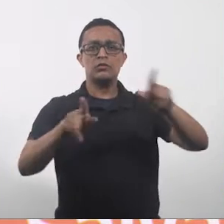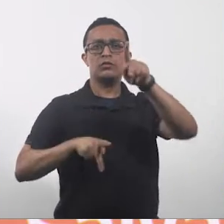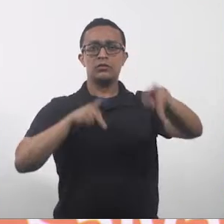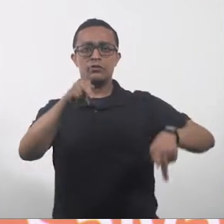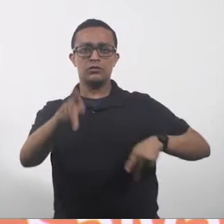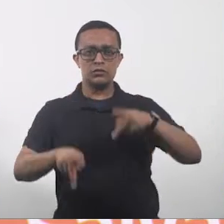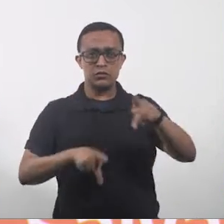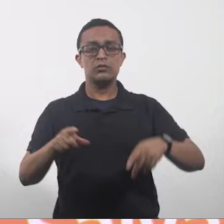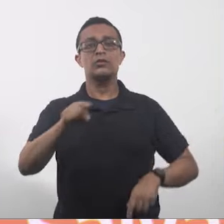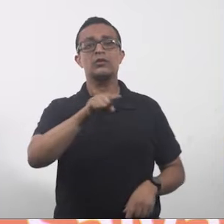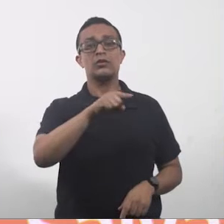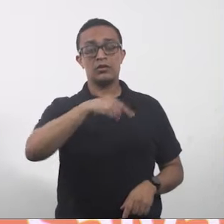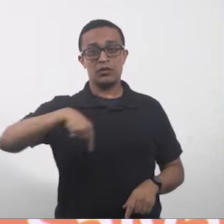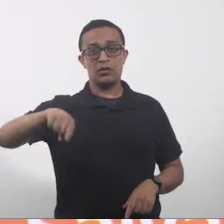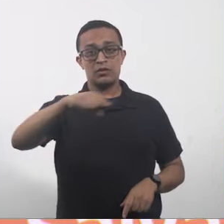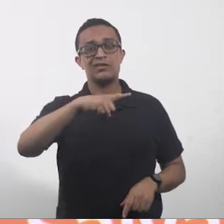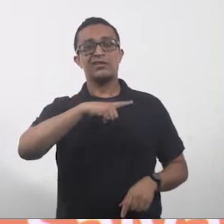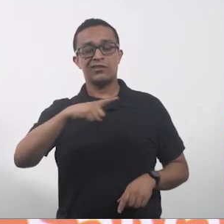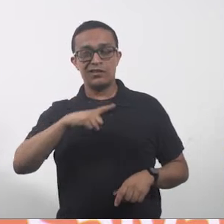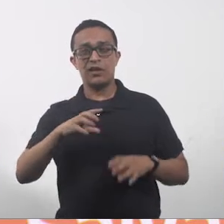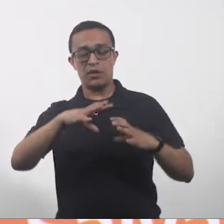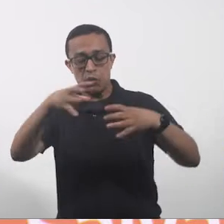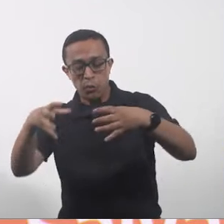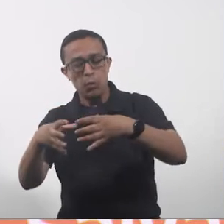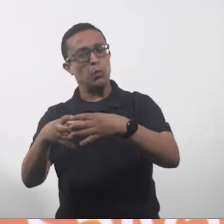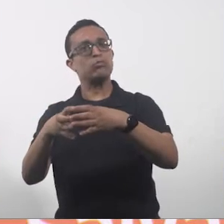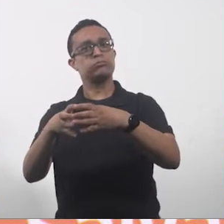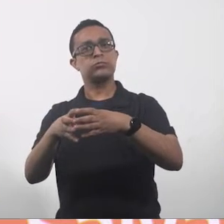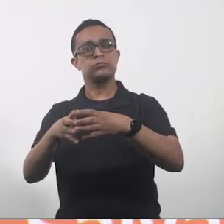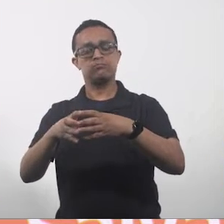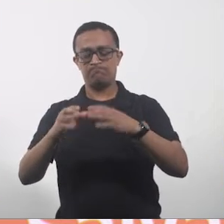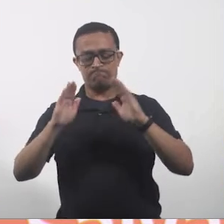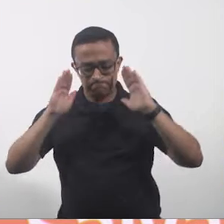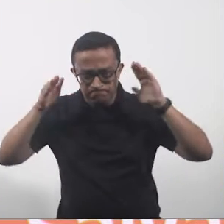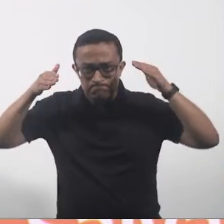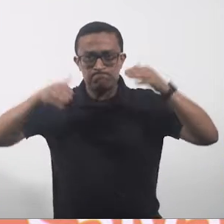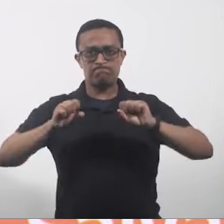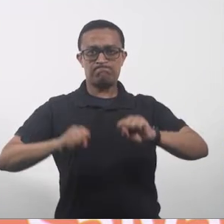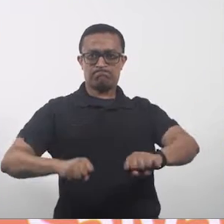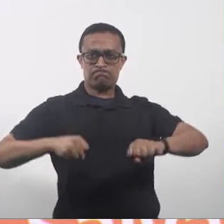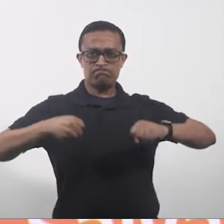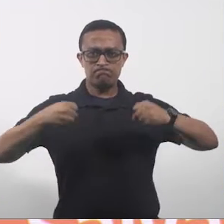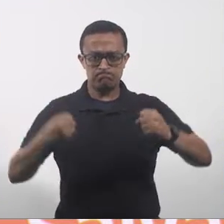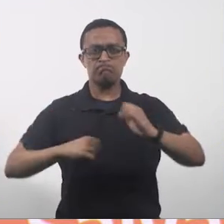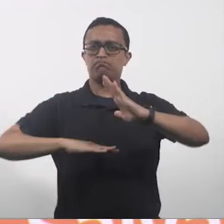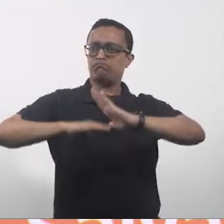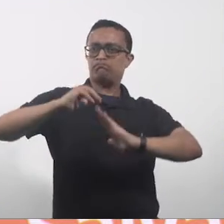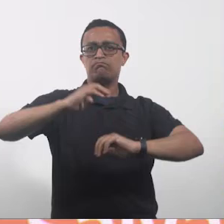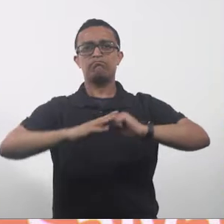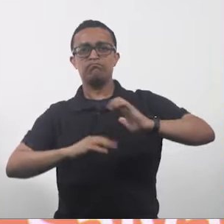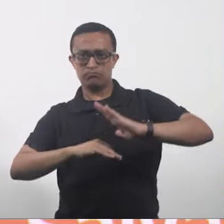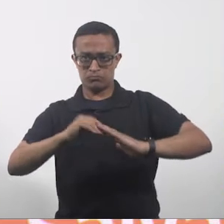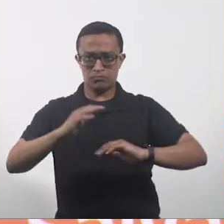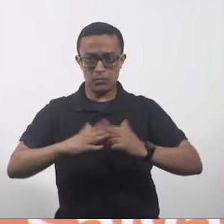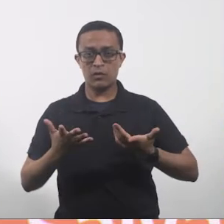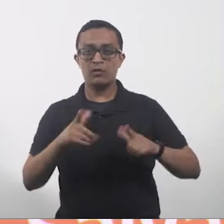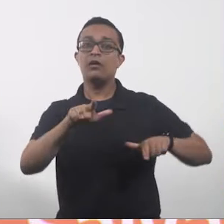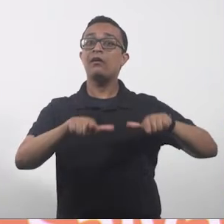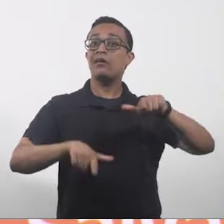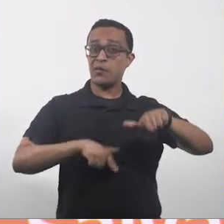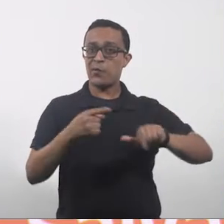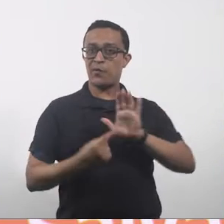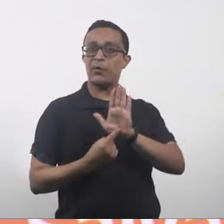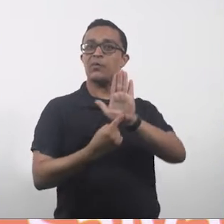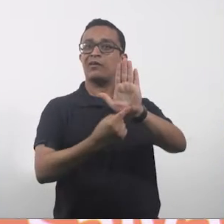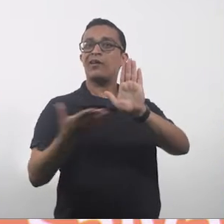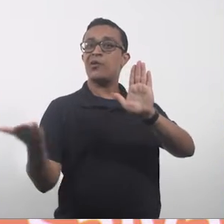vocês têm uma equipe técnica da Secretaria de Saúde comprometida, dedicada e muito competente. Esse trabalho que eles vão estar apresentando